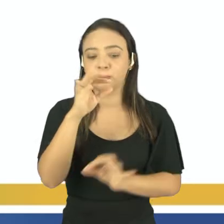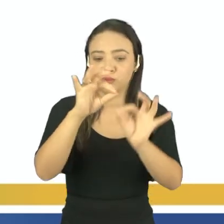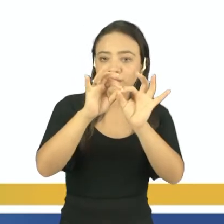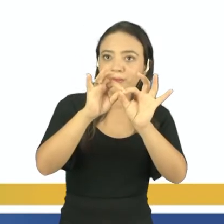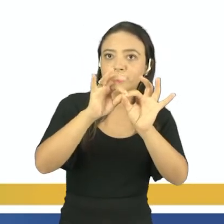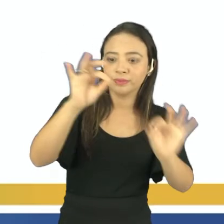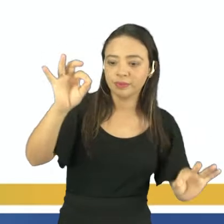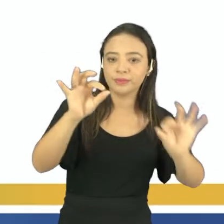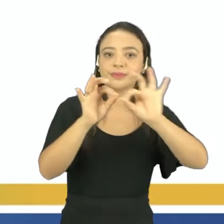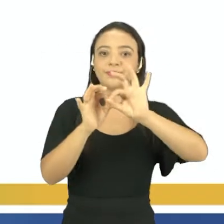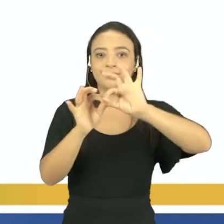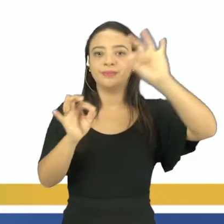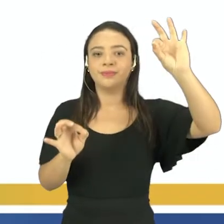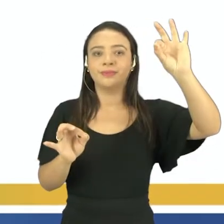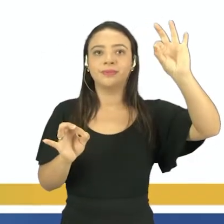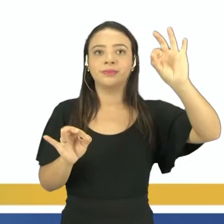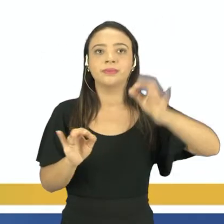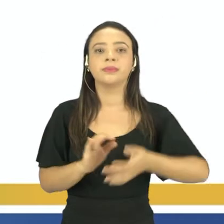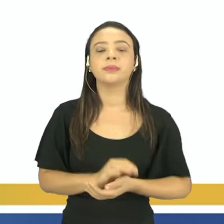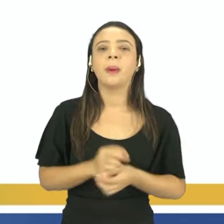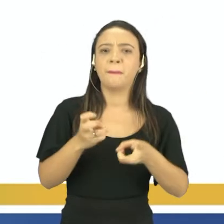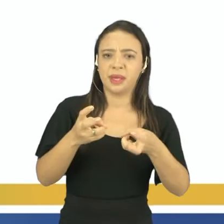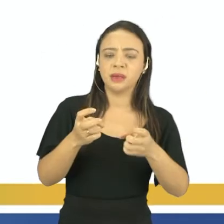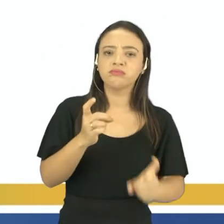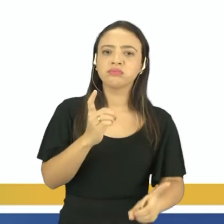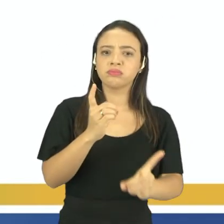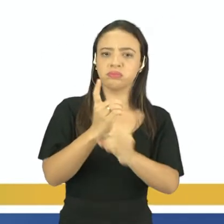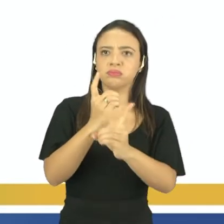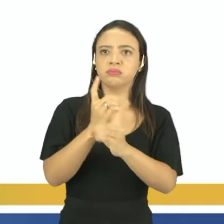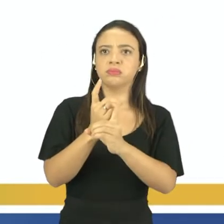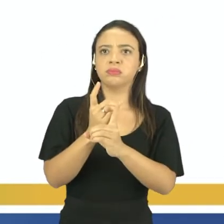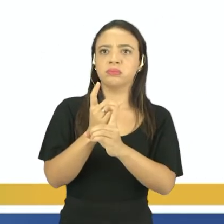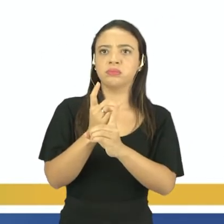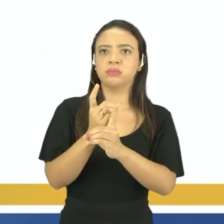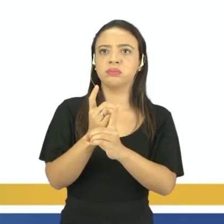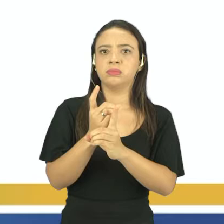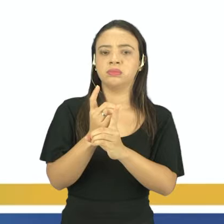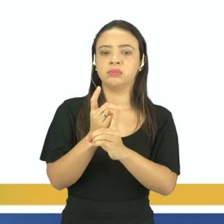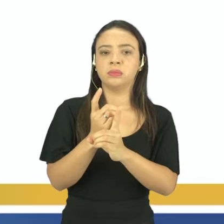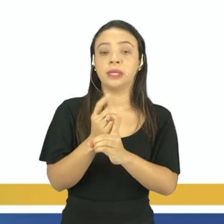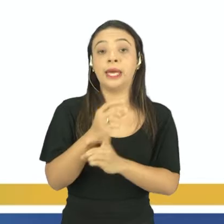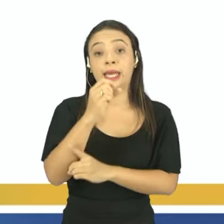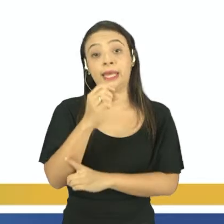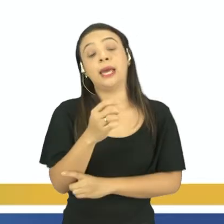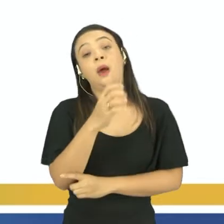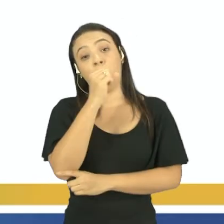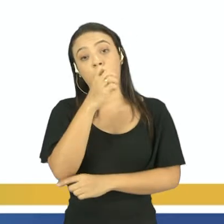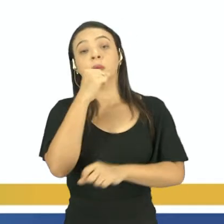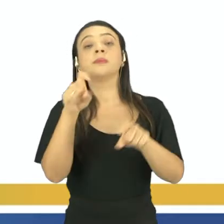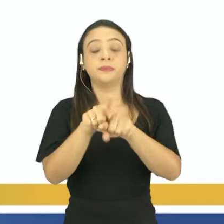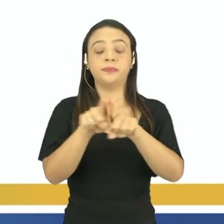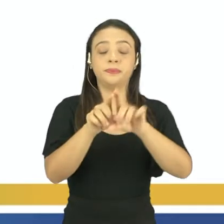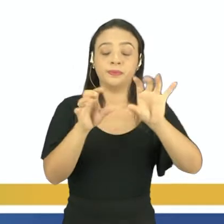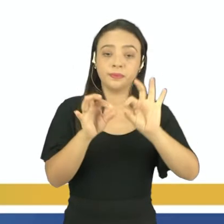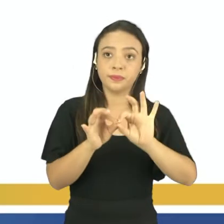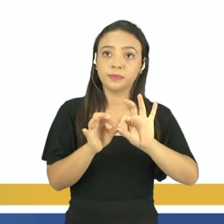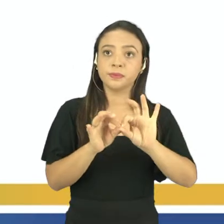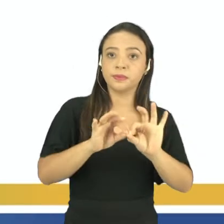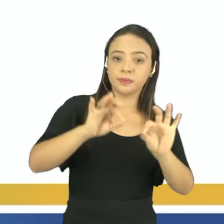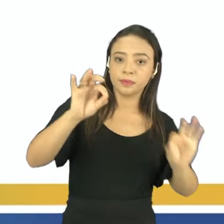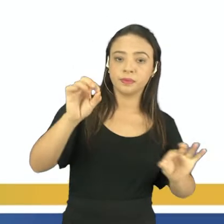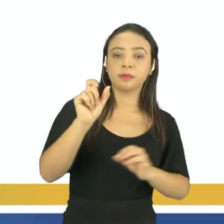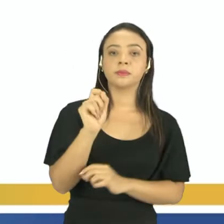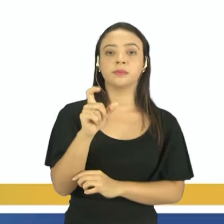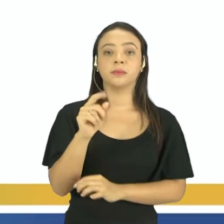né? Observe que elas estão se tocando, aí a reta em laranja, né, e a reta em azul estão se tocando em um